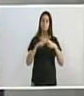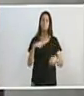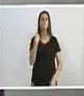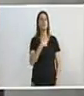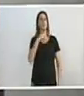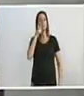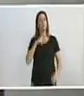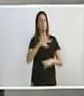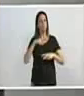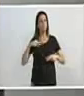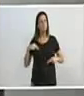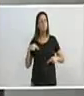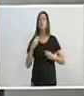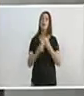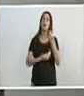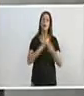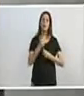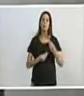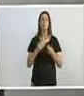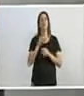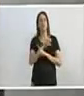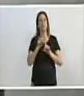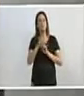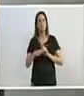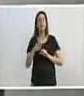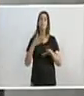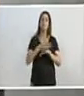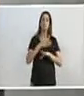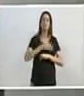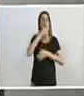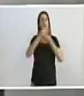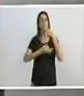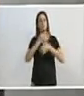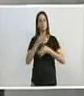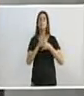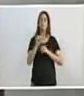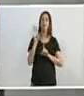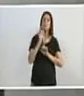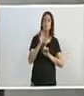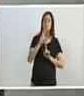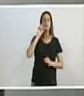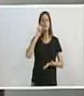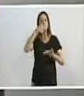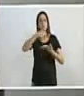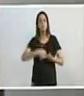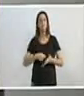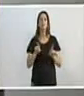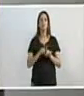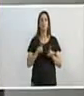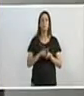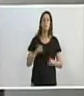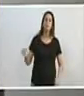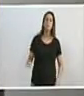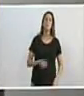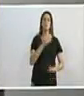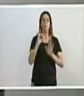merecemos vem dessa participação comunitária, que vai influenciar decididamente no novo